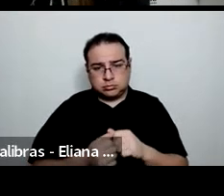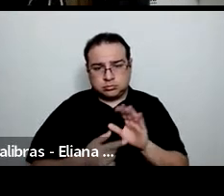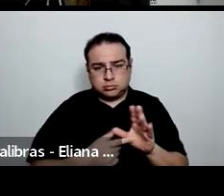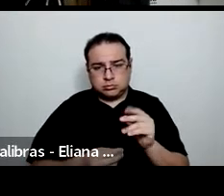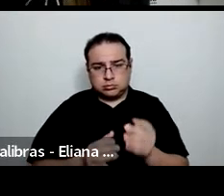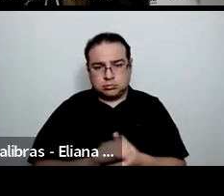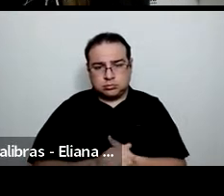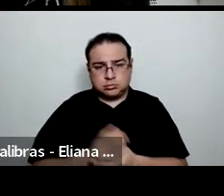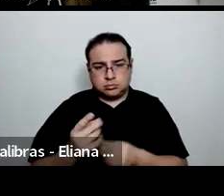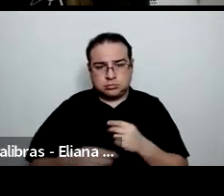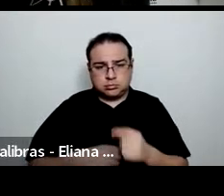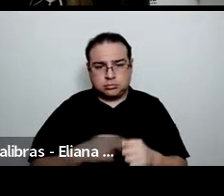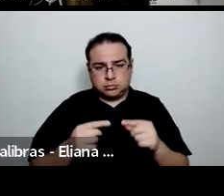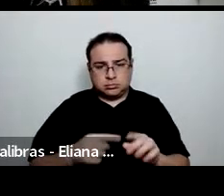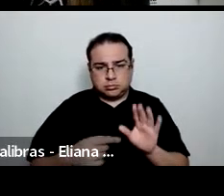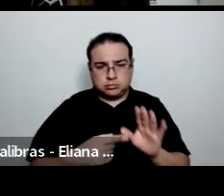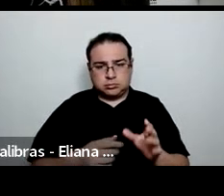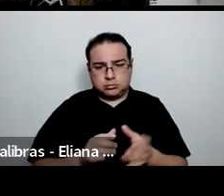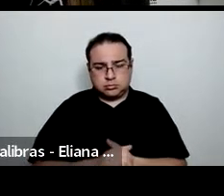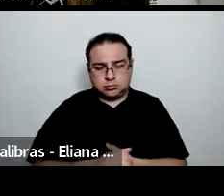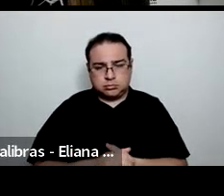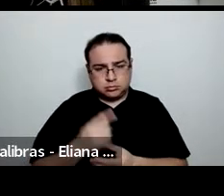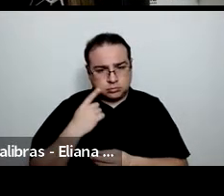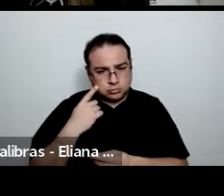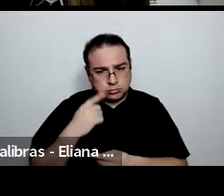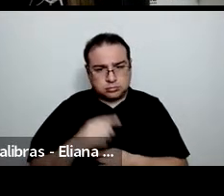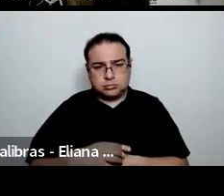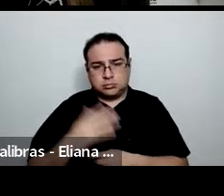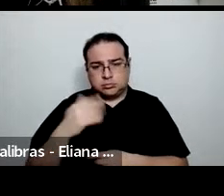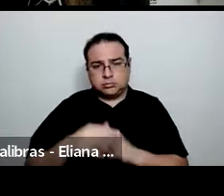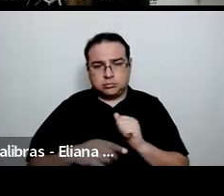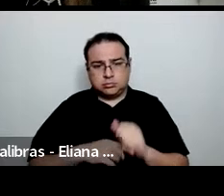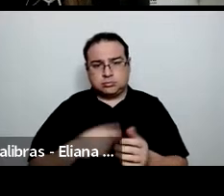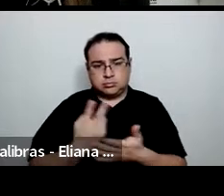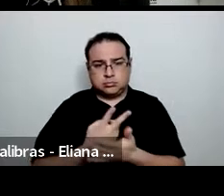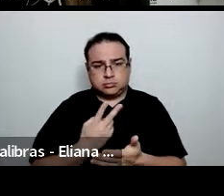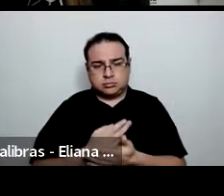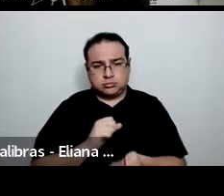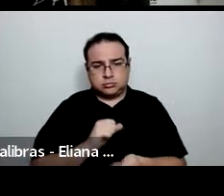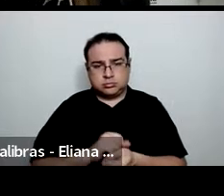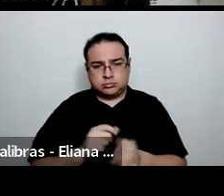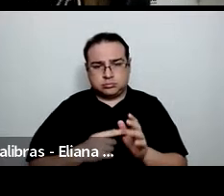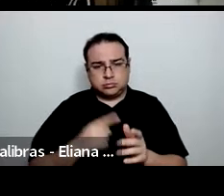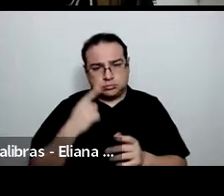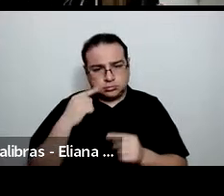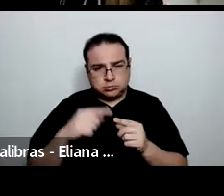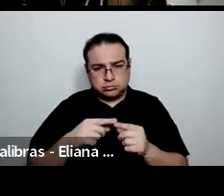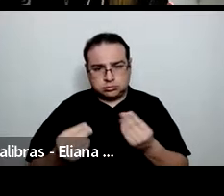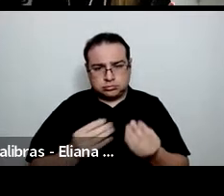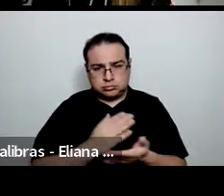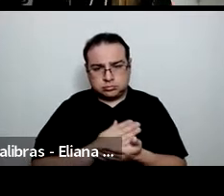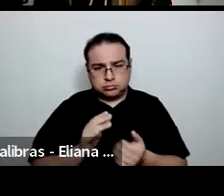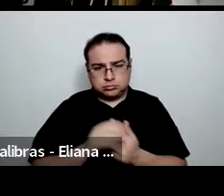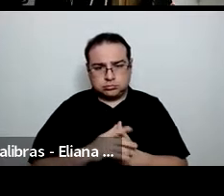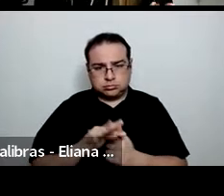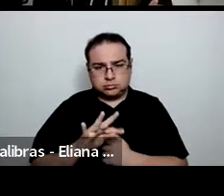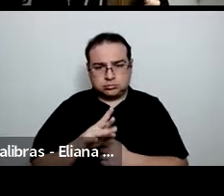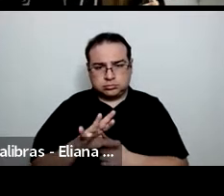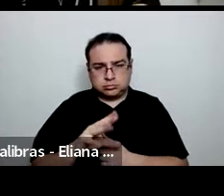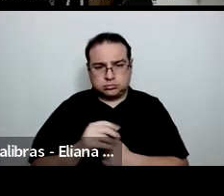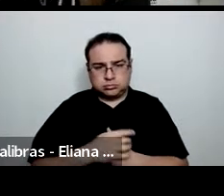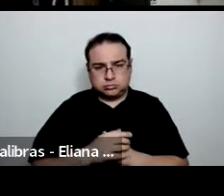de verdade de original da esticada e da ausência de comprovação ou irregularidades na aplicação de recursos oriundos do fundo partidário